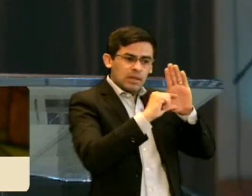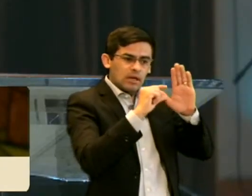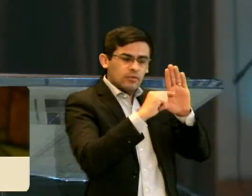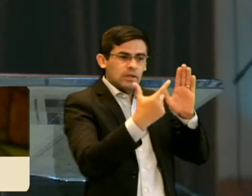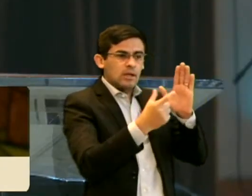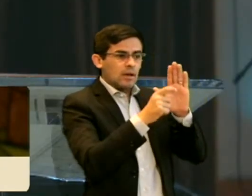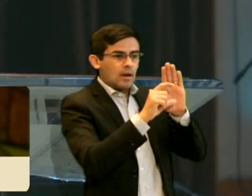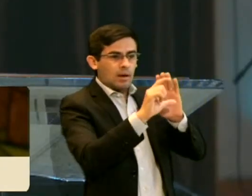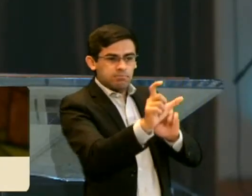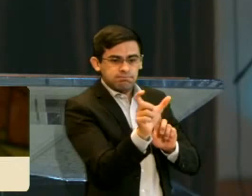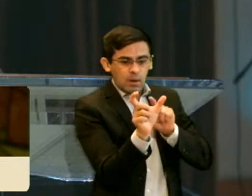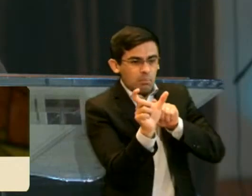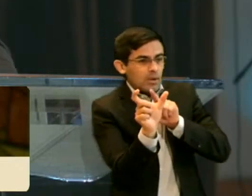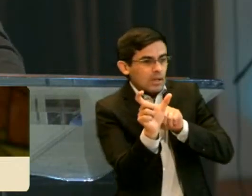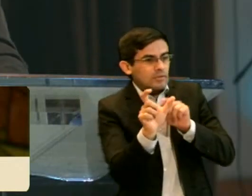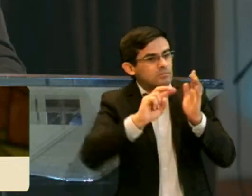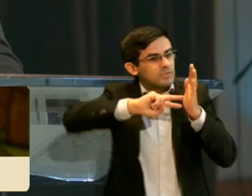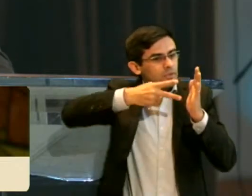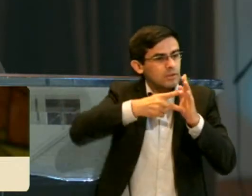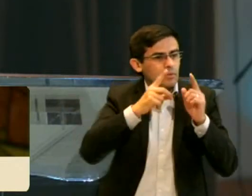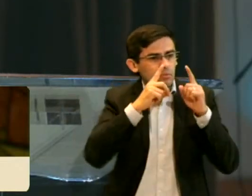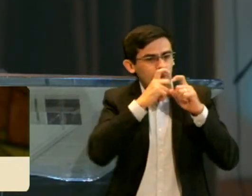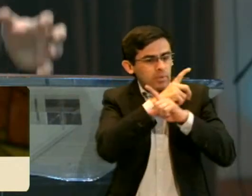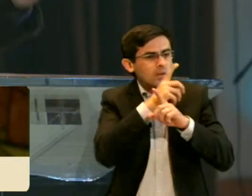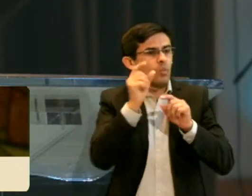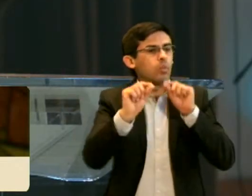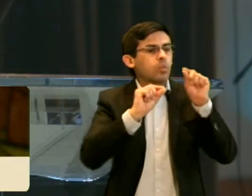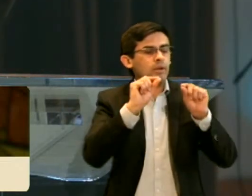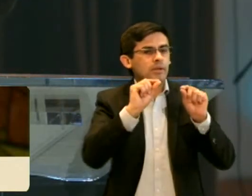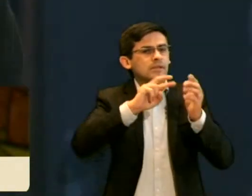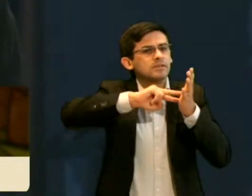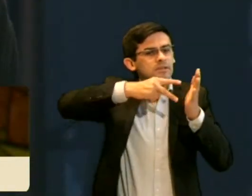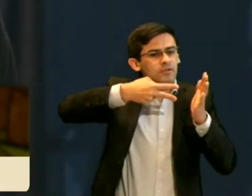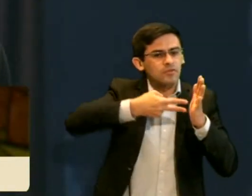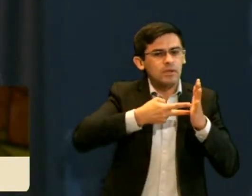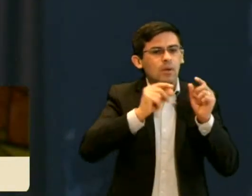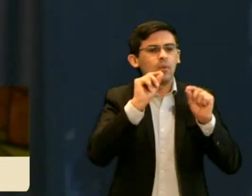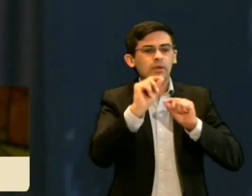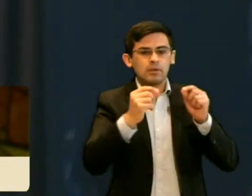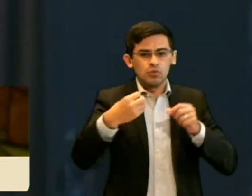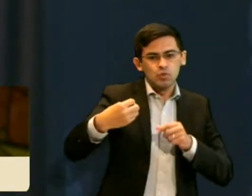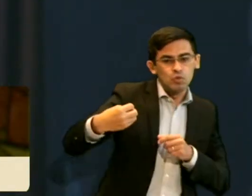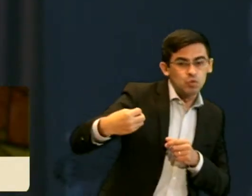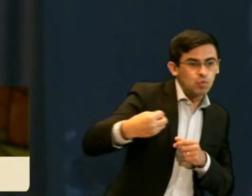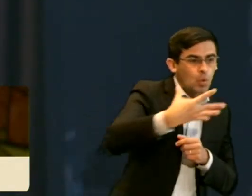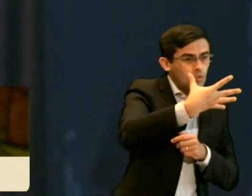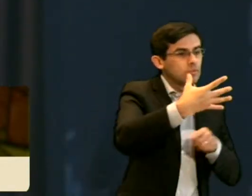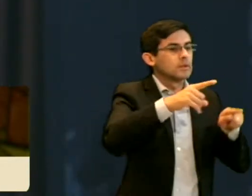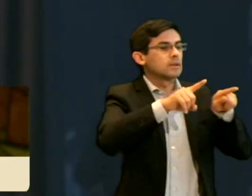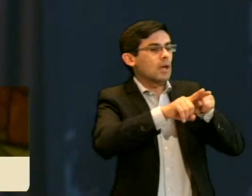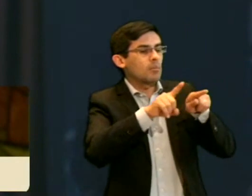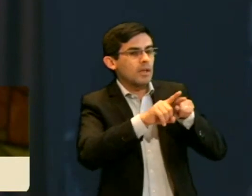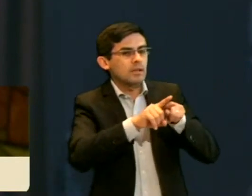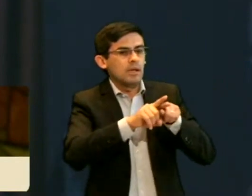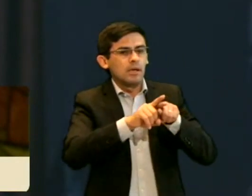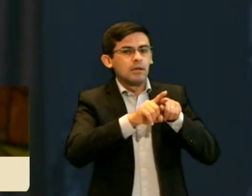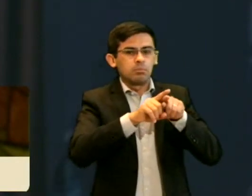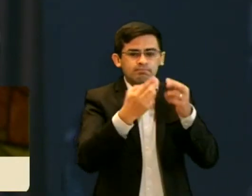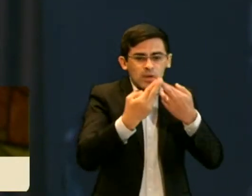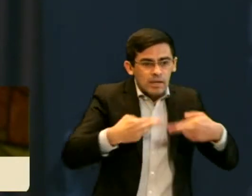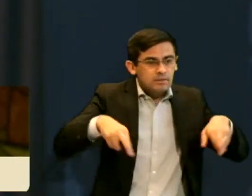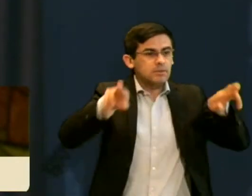não necessariamente significa uma composição nova. Novo aqui também pode ser